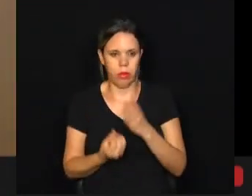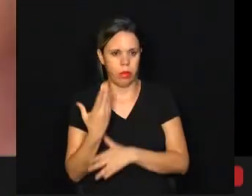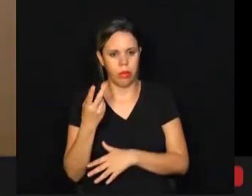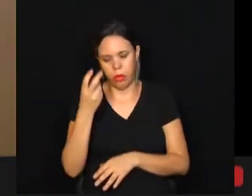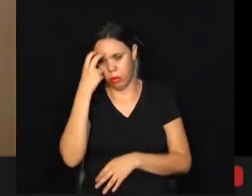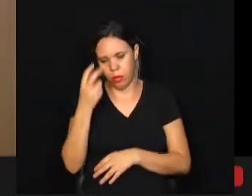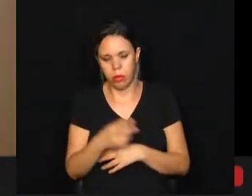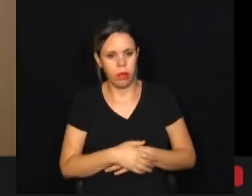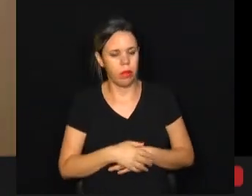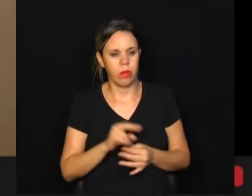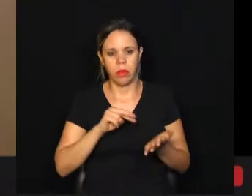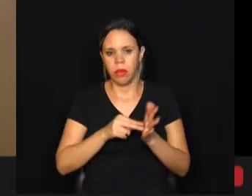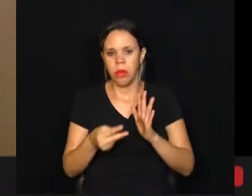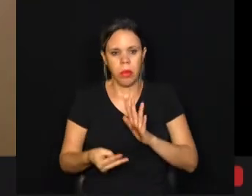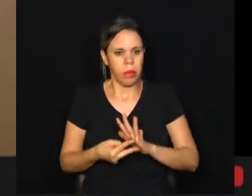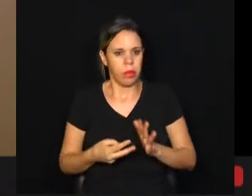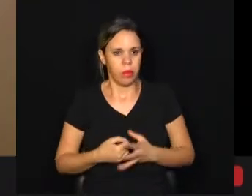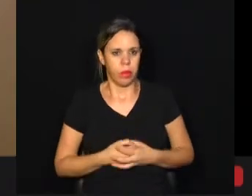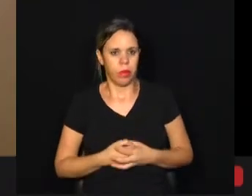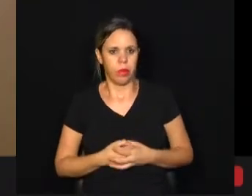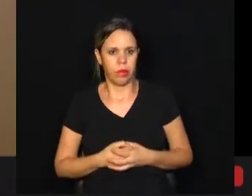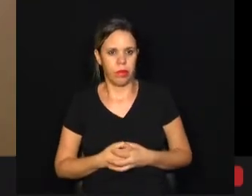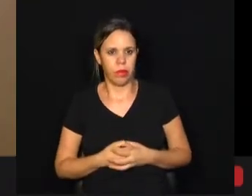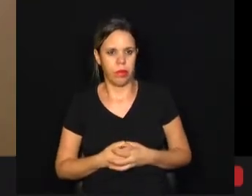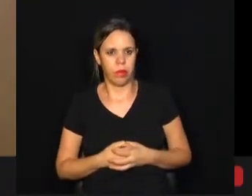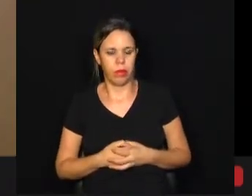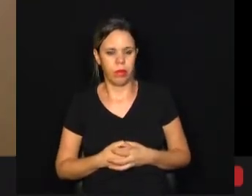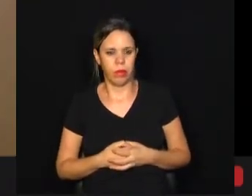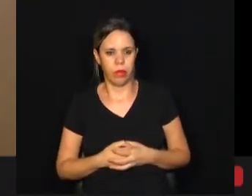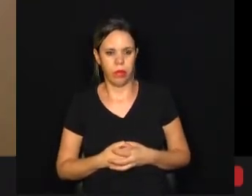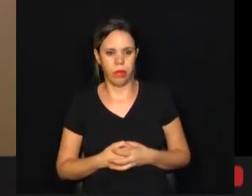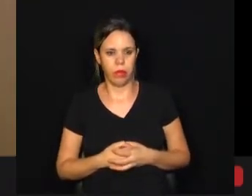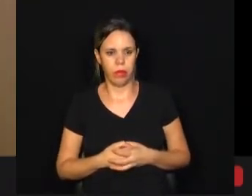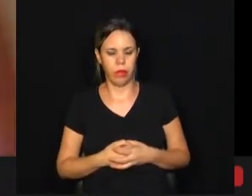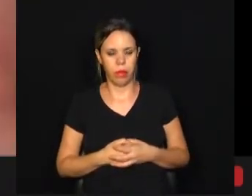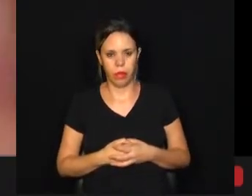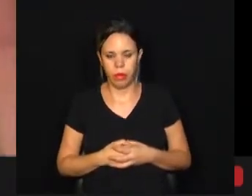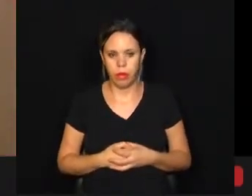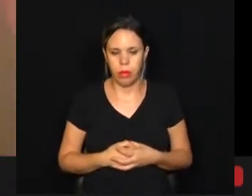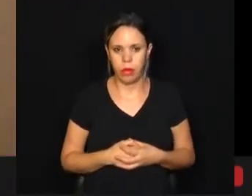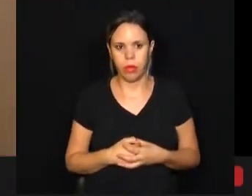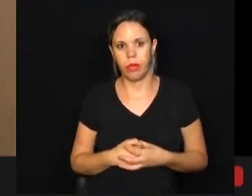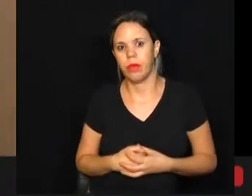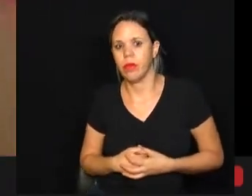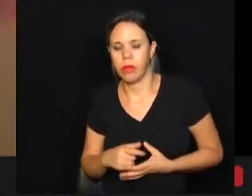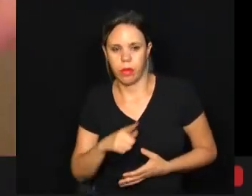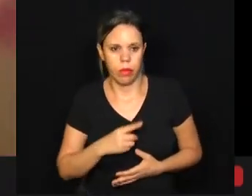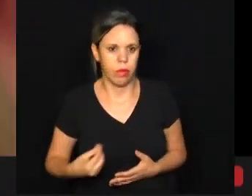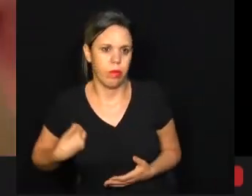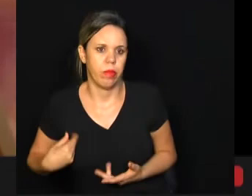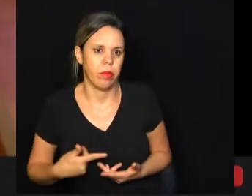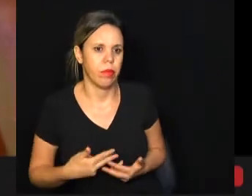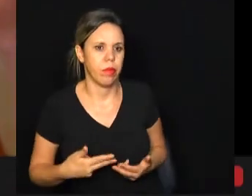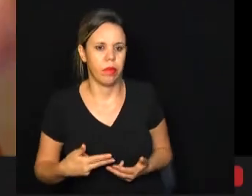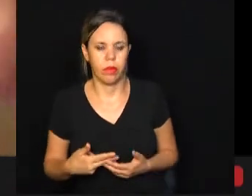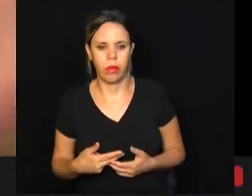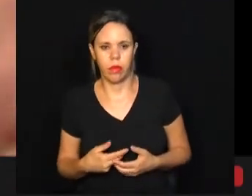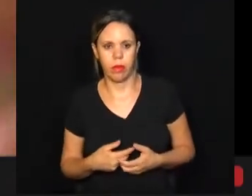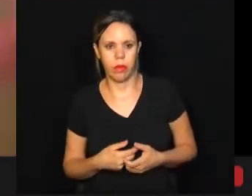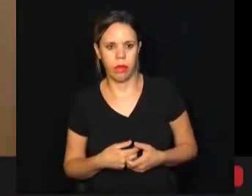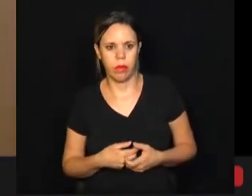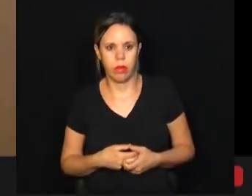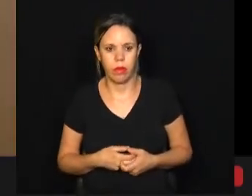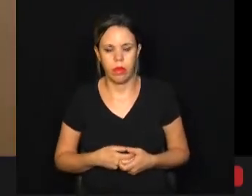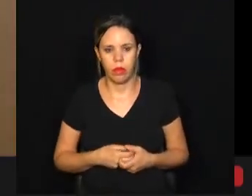cultura significa na vida dos cidadãos e cidadãs. Porque existe uma coisa que né, quando o